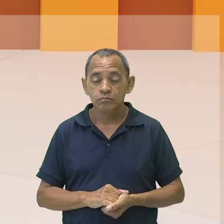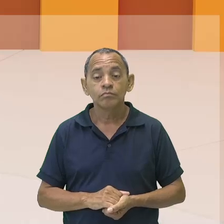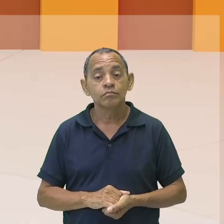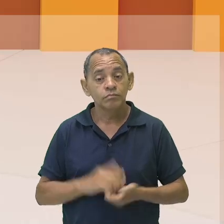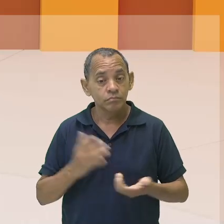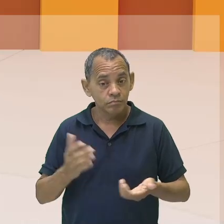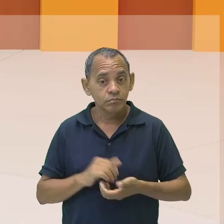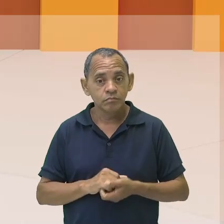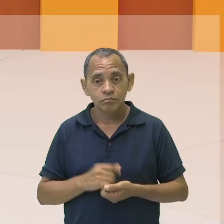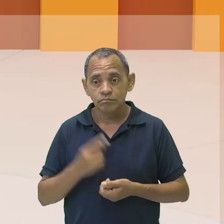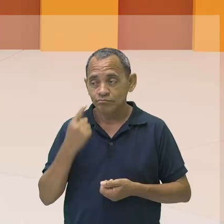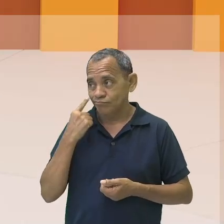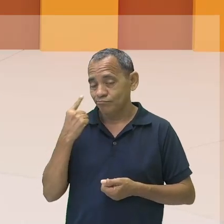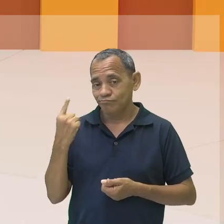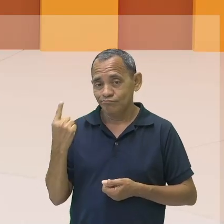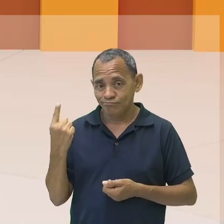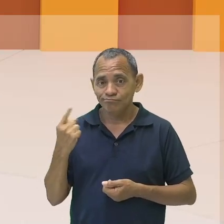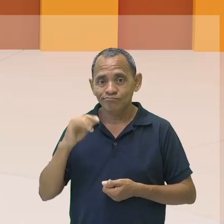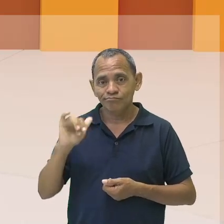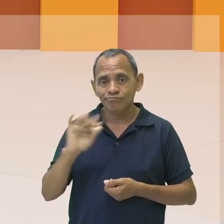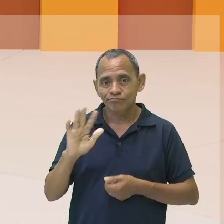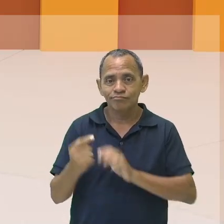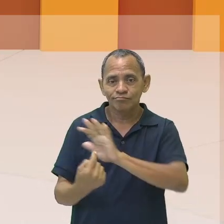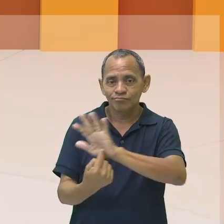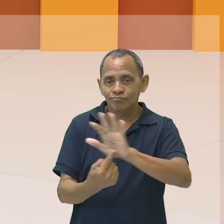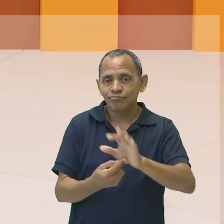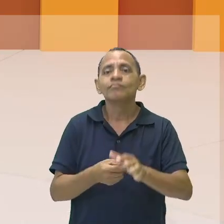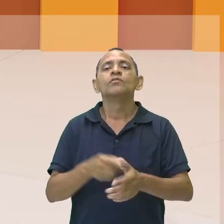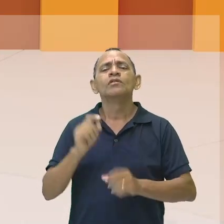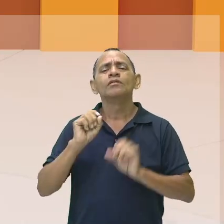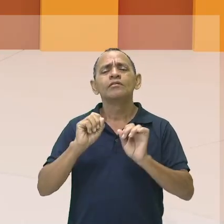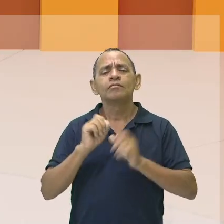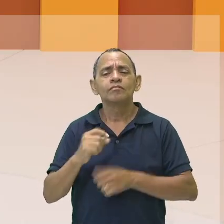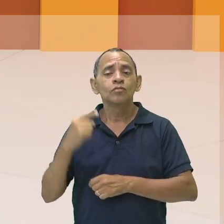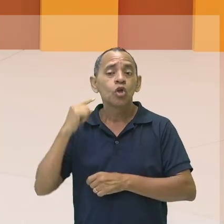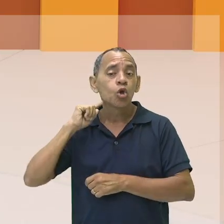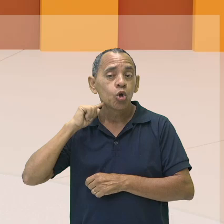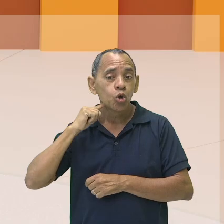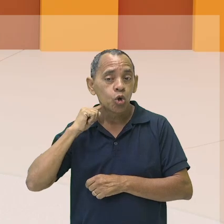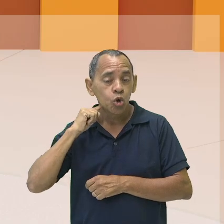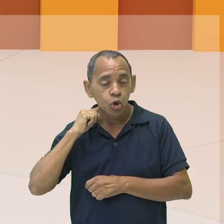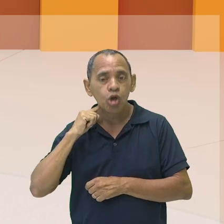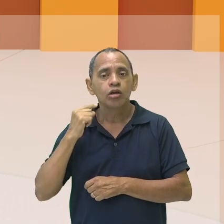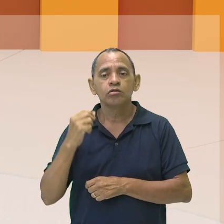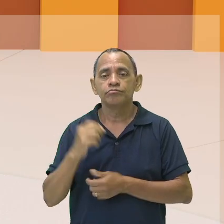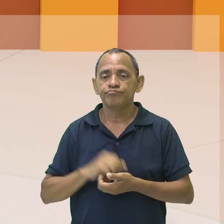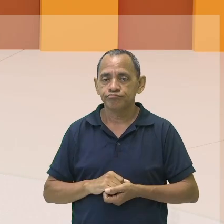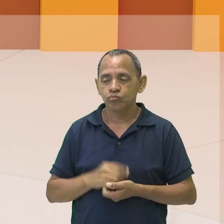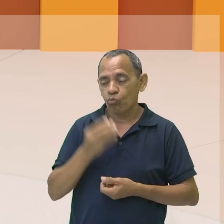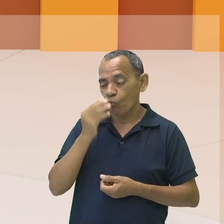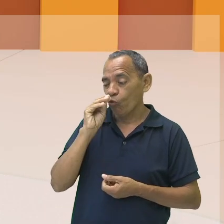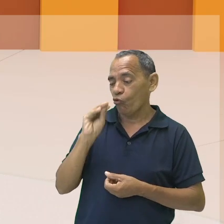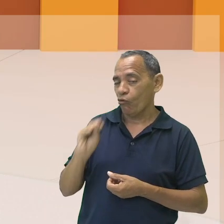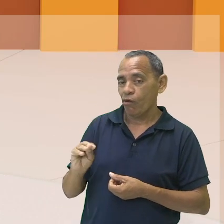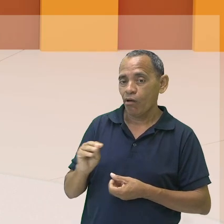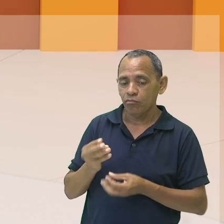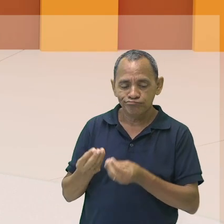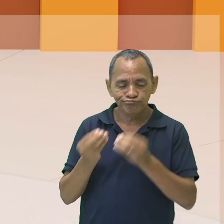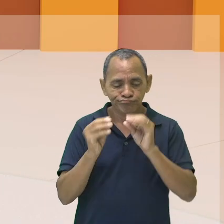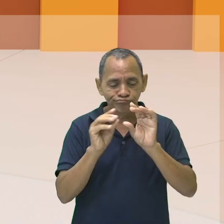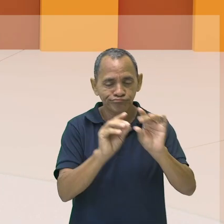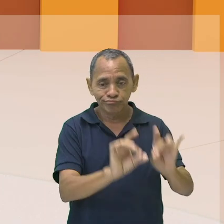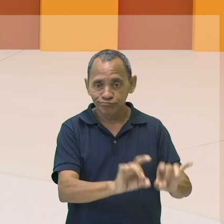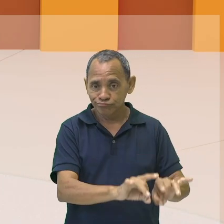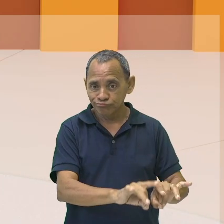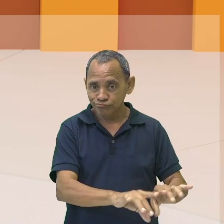Bem, esse lixo que a gente produz, esse lixo que a gente gera, quando ele vai parar em locais inadequados, ele causa isso que vocês